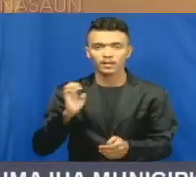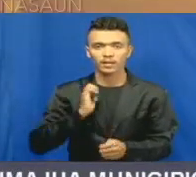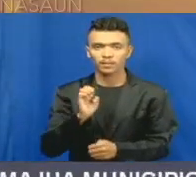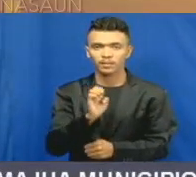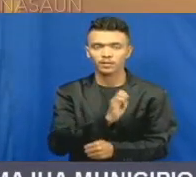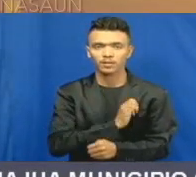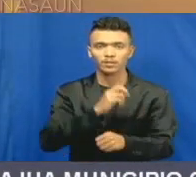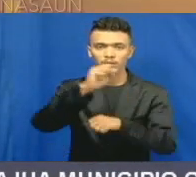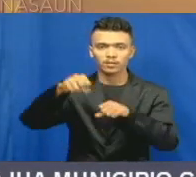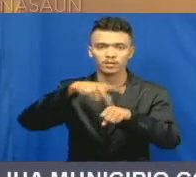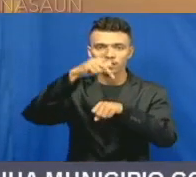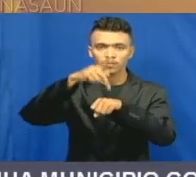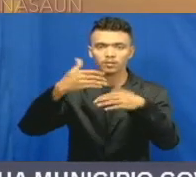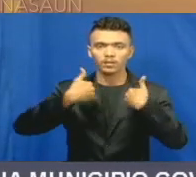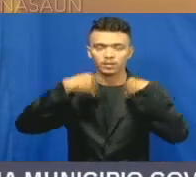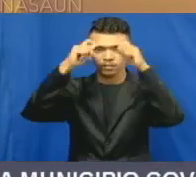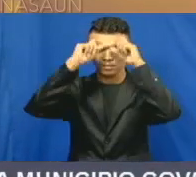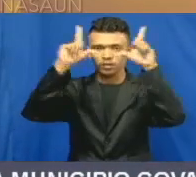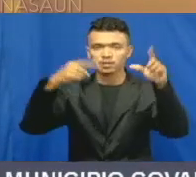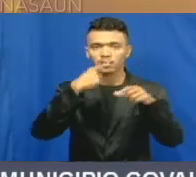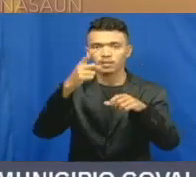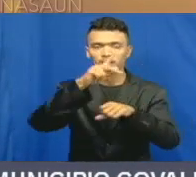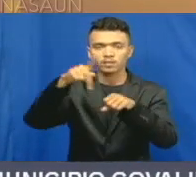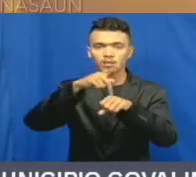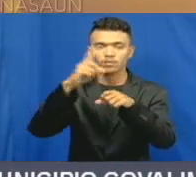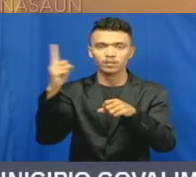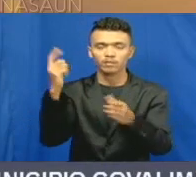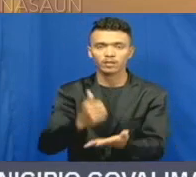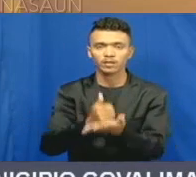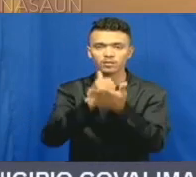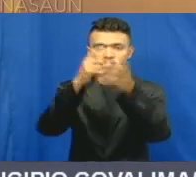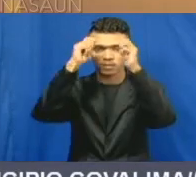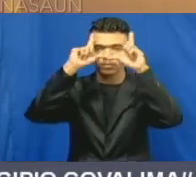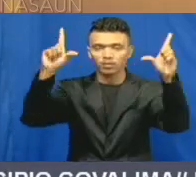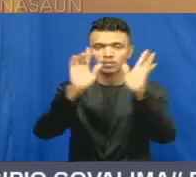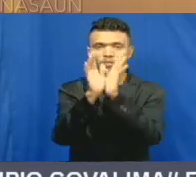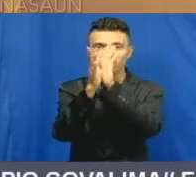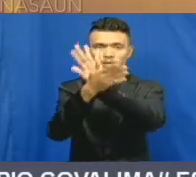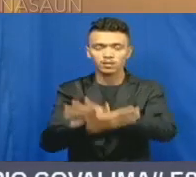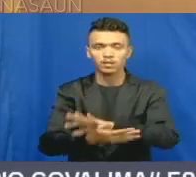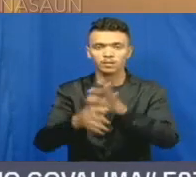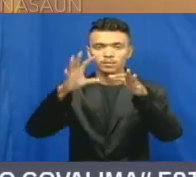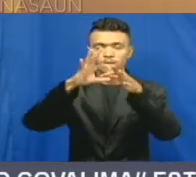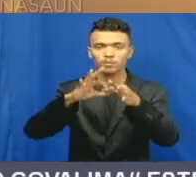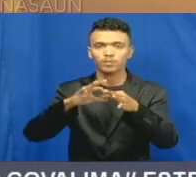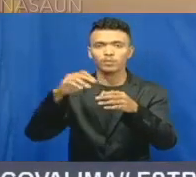Ambassador, Singapore e Timor-Leste até tem Singapura na fato de apoio Timor-Leste, está em membro ASEAN completamente.